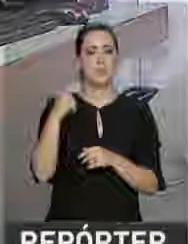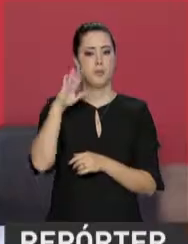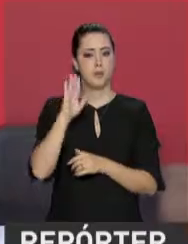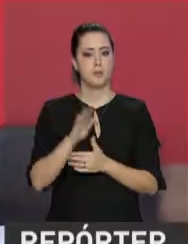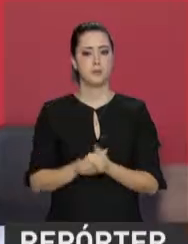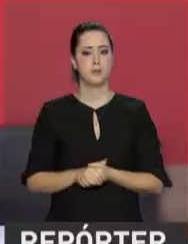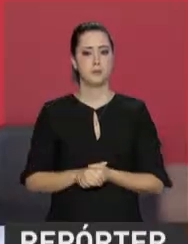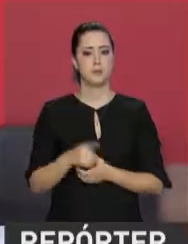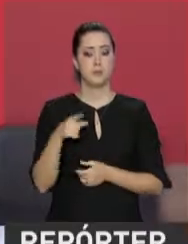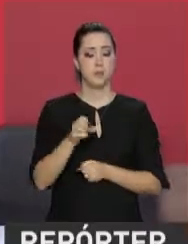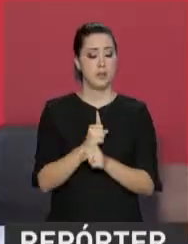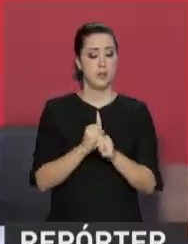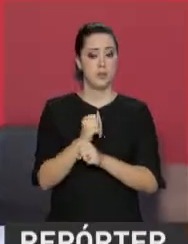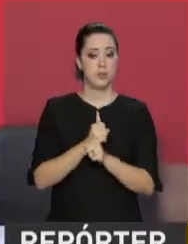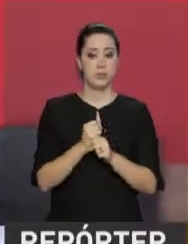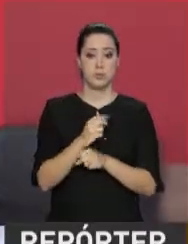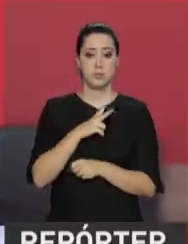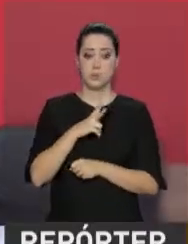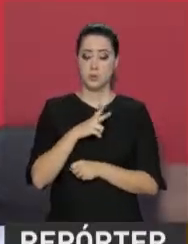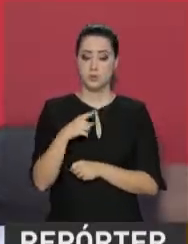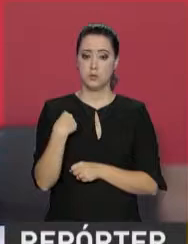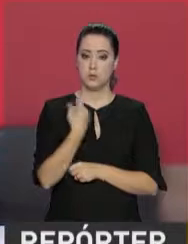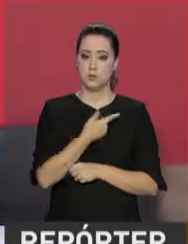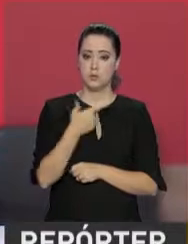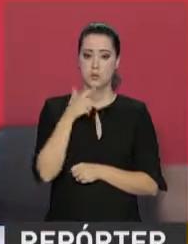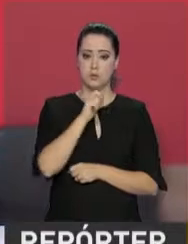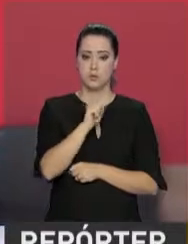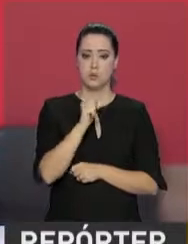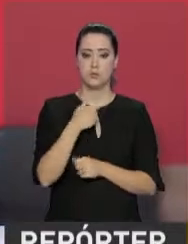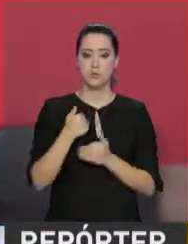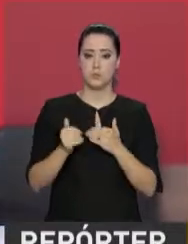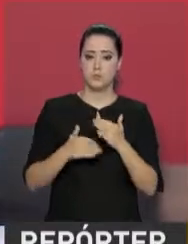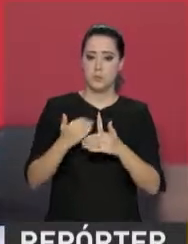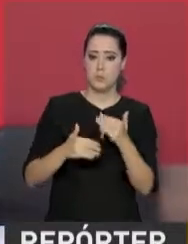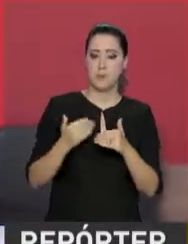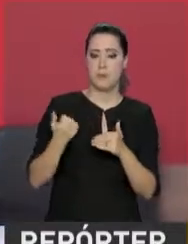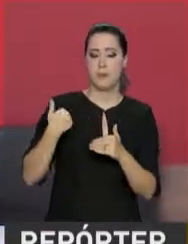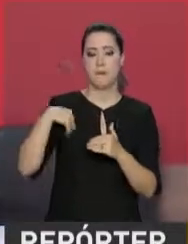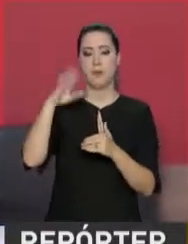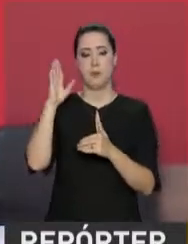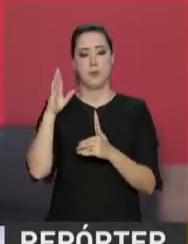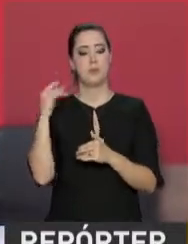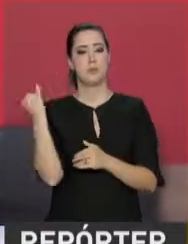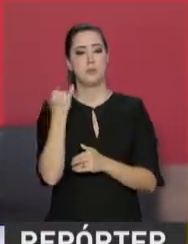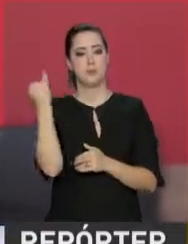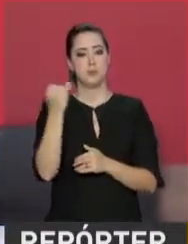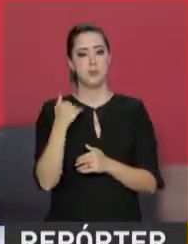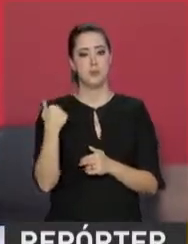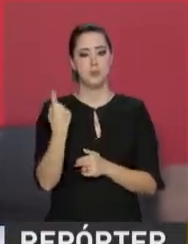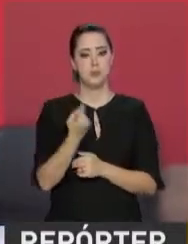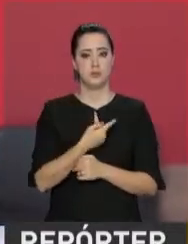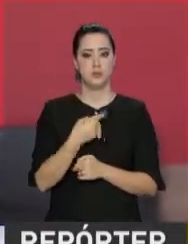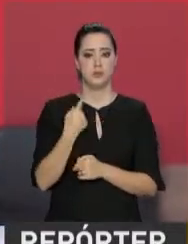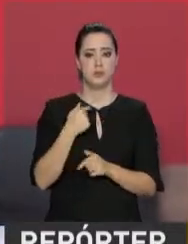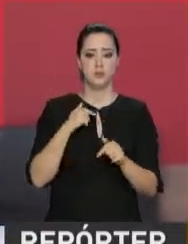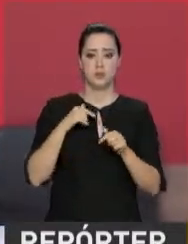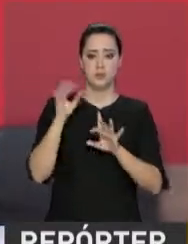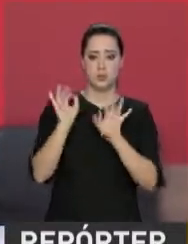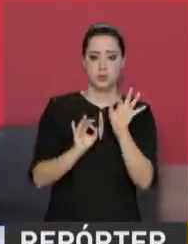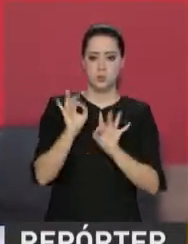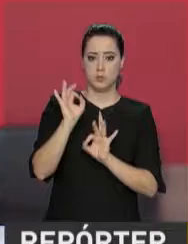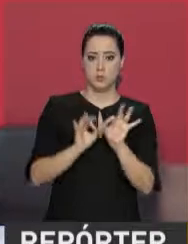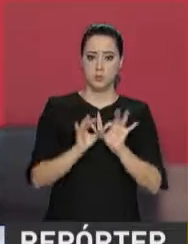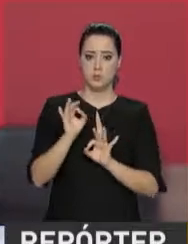este ano particularmente a gente está fazendo uma expansão mais audaciosa então nosso planejamento